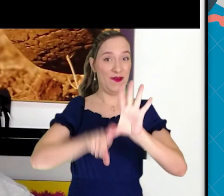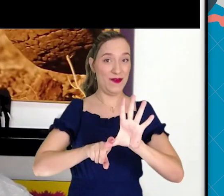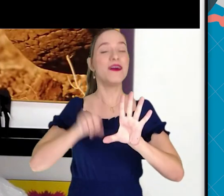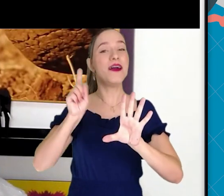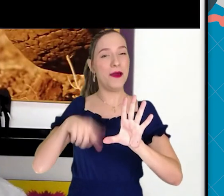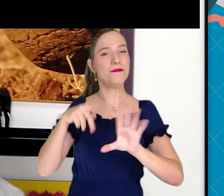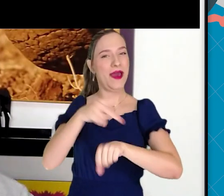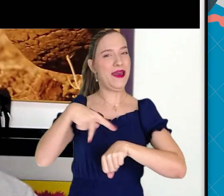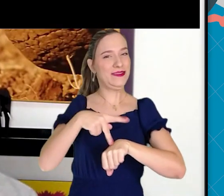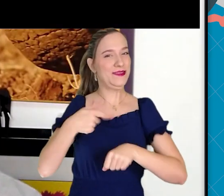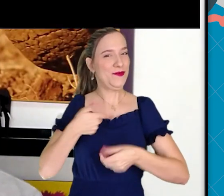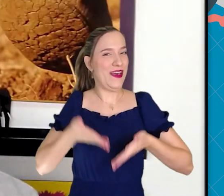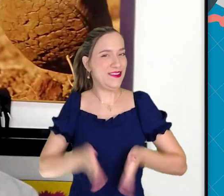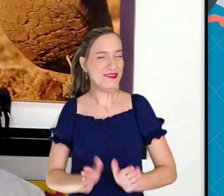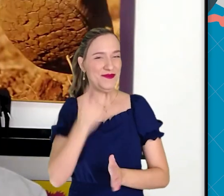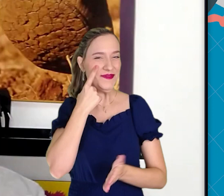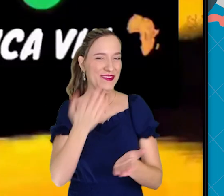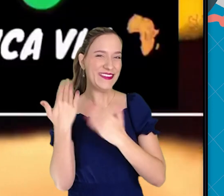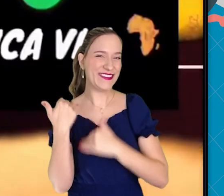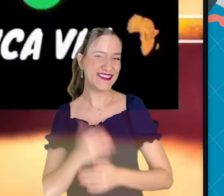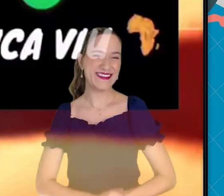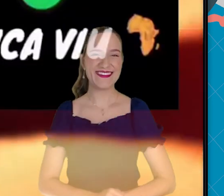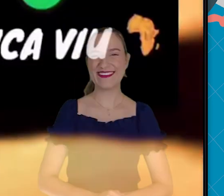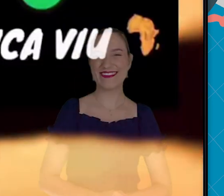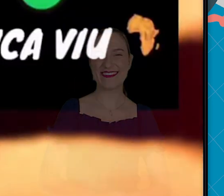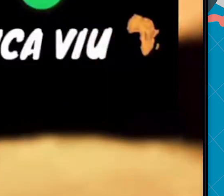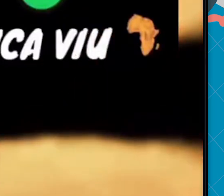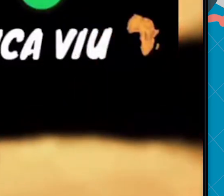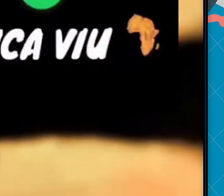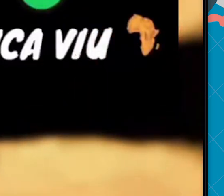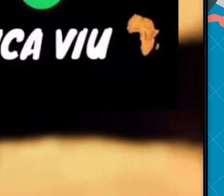o meu país. Então, bora pra vinheta!